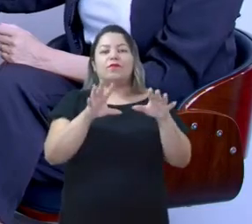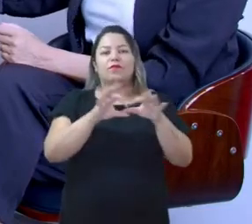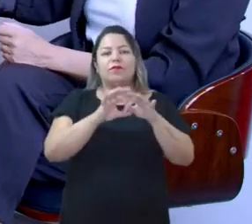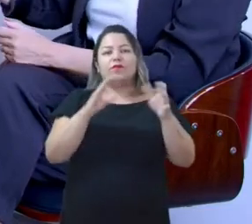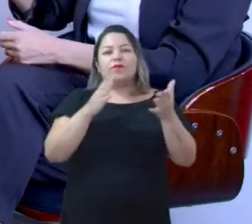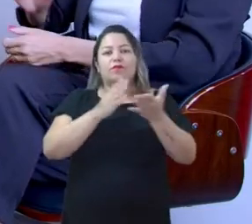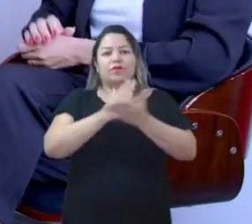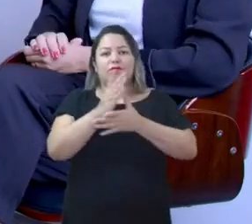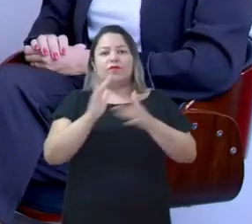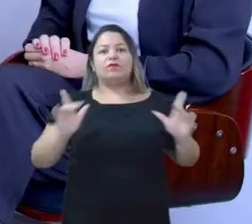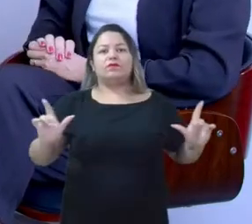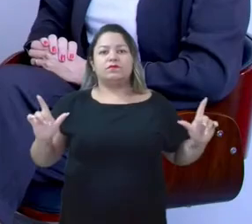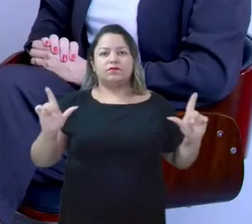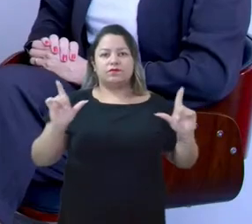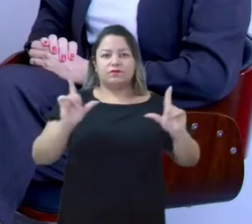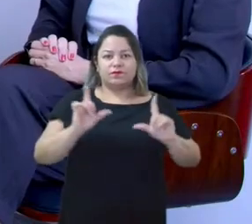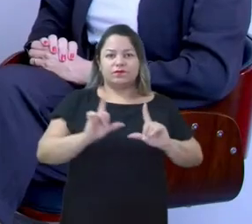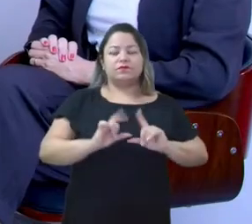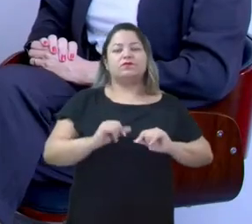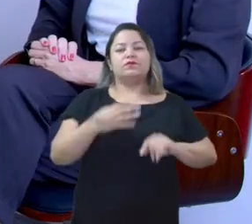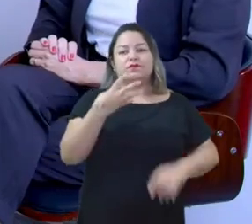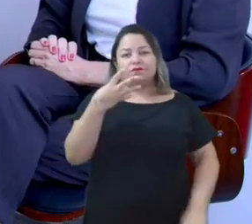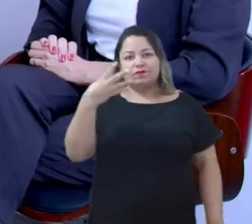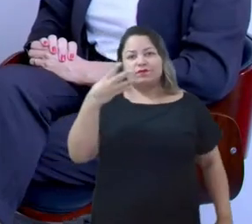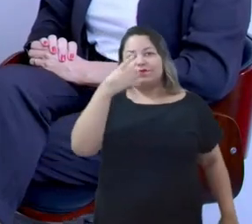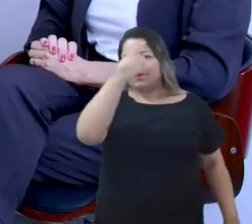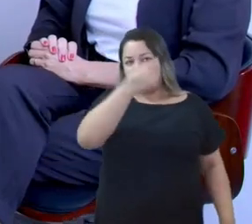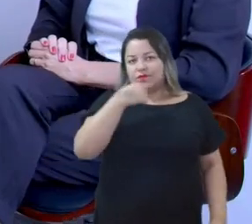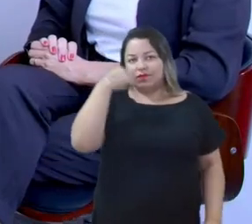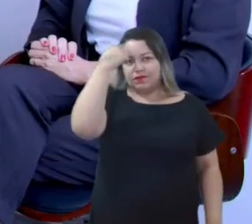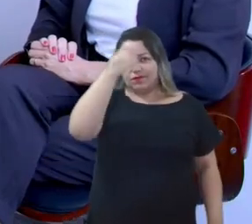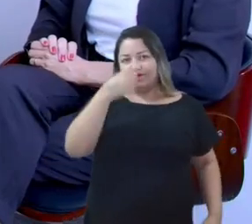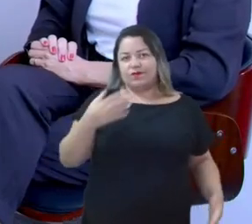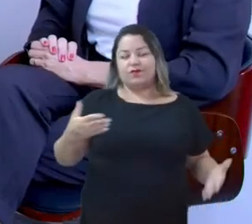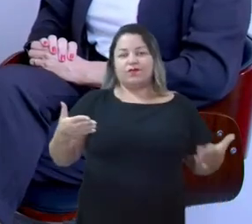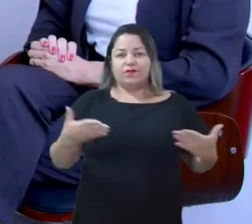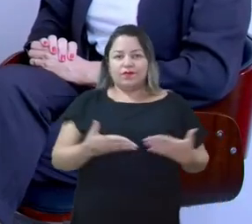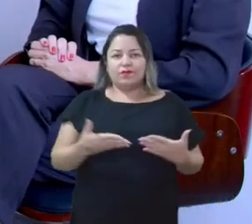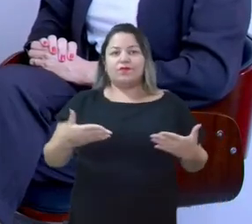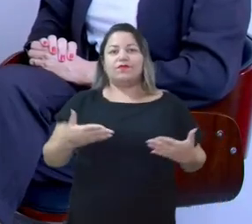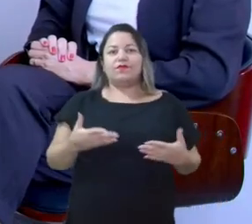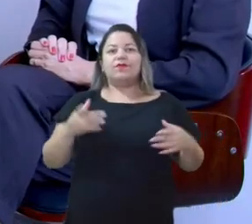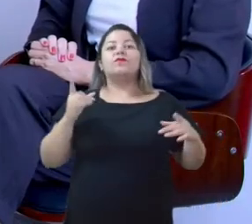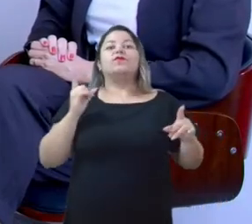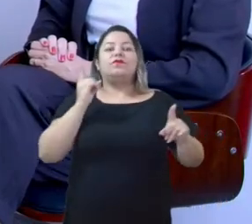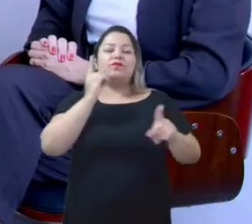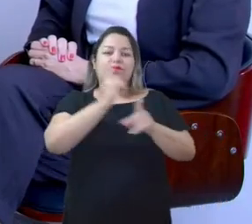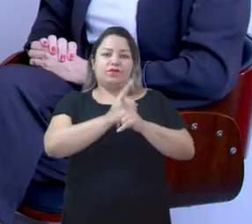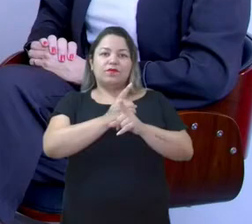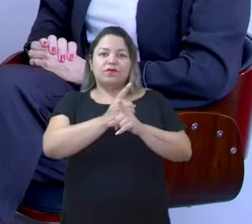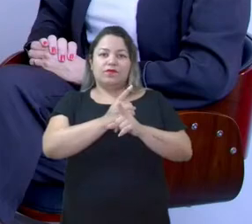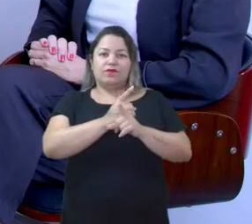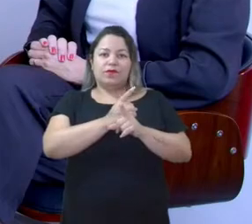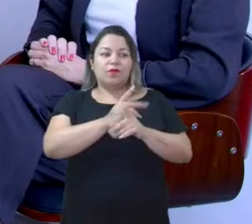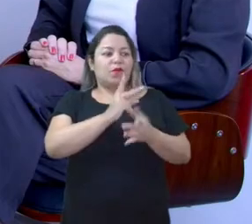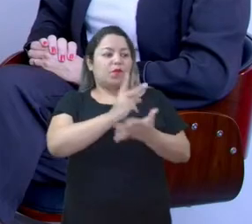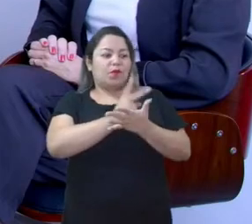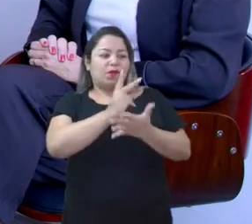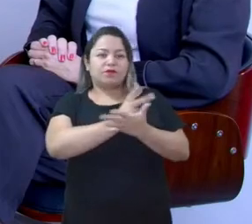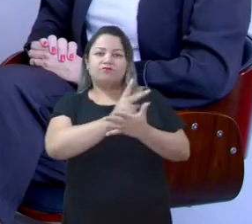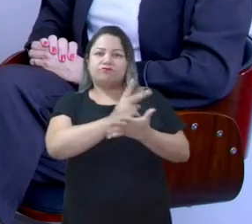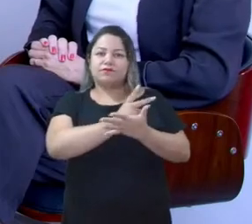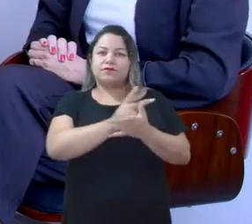redução para além das 44 horas. Então, hoje você vai encontrar às vezes, o mesmo setor